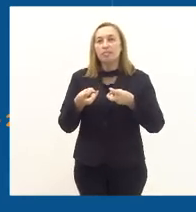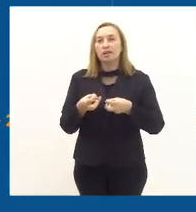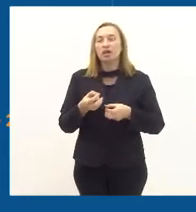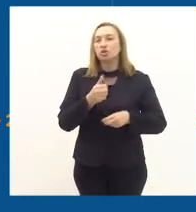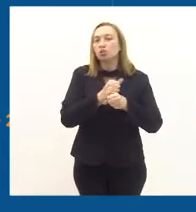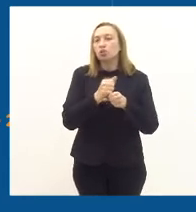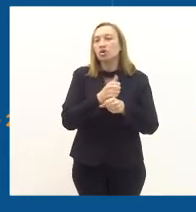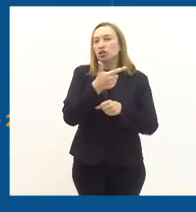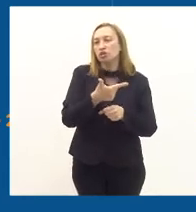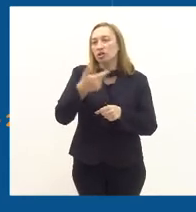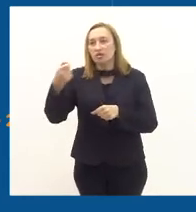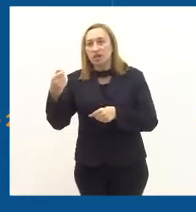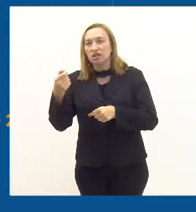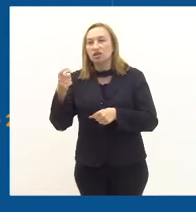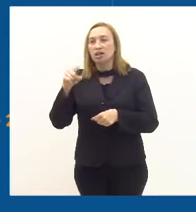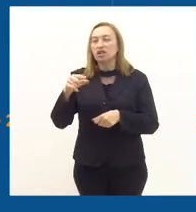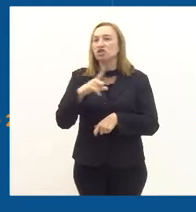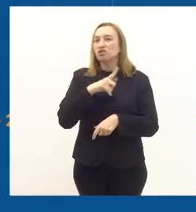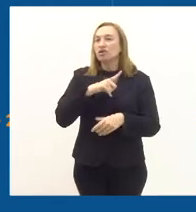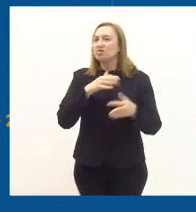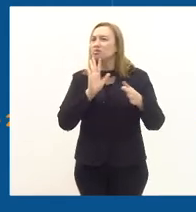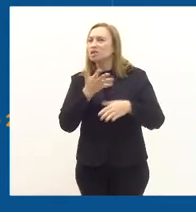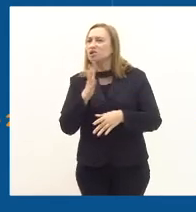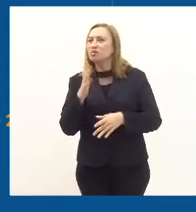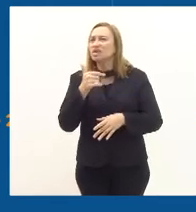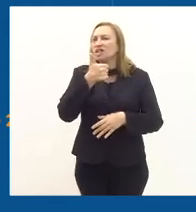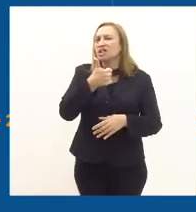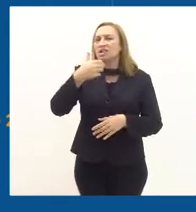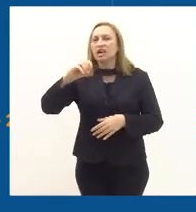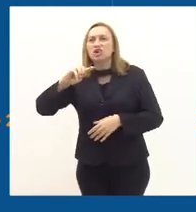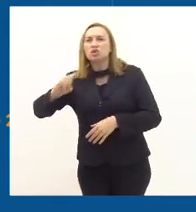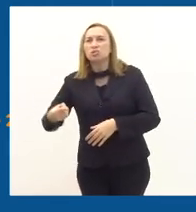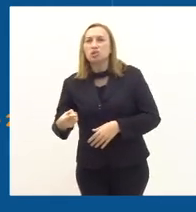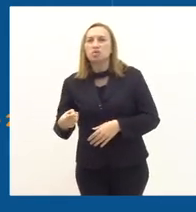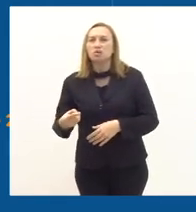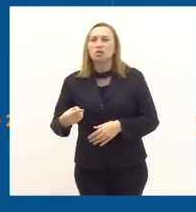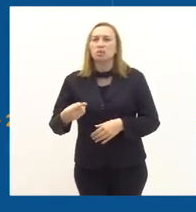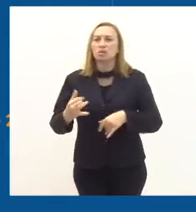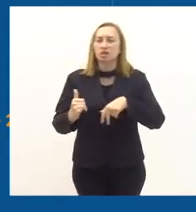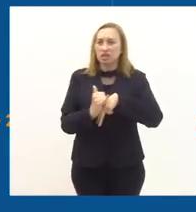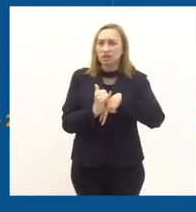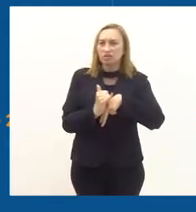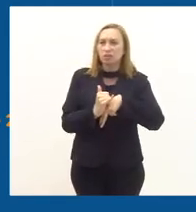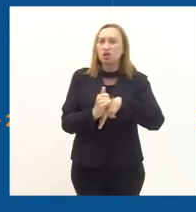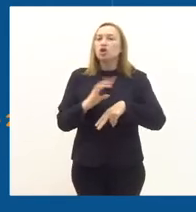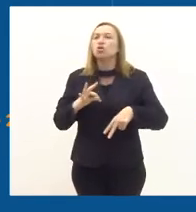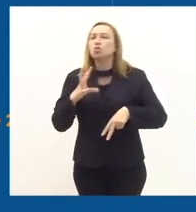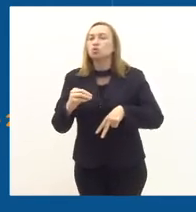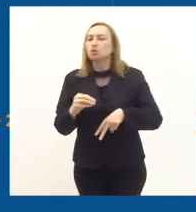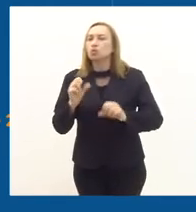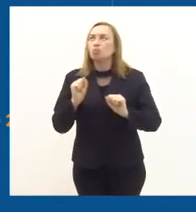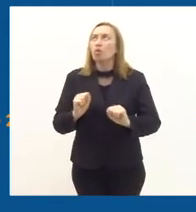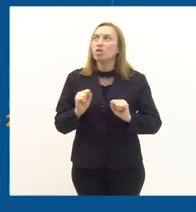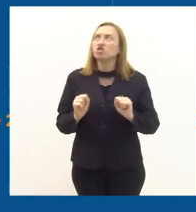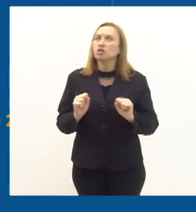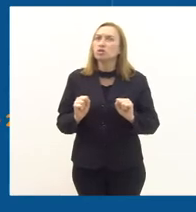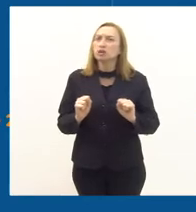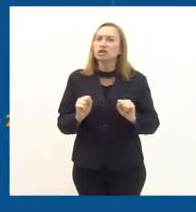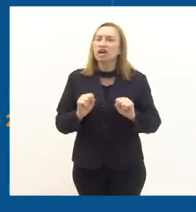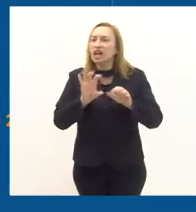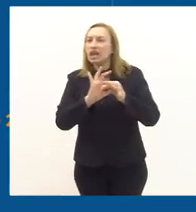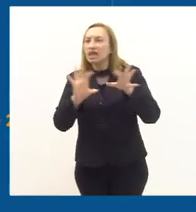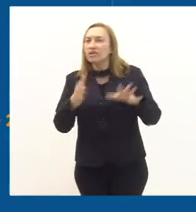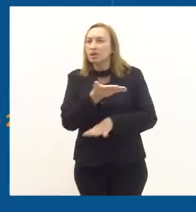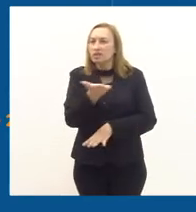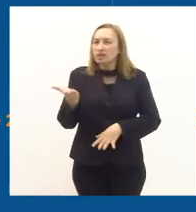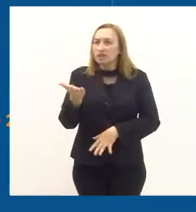de 2020, né, tivemos aproximadamente 10 mil atendimentos, tá? Isso tudo pode estar livre para